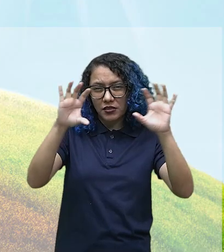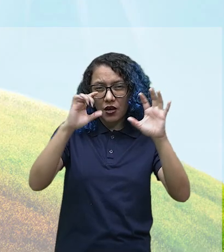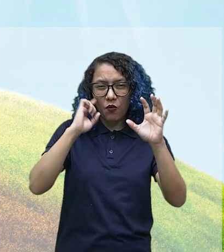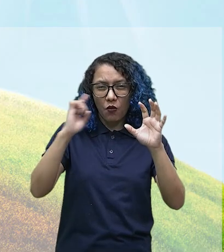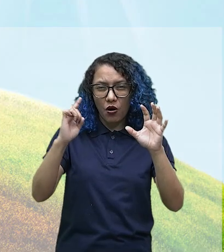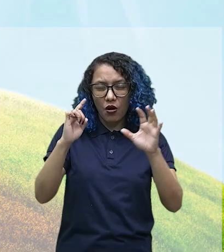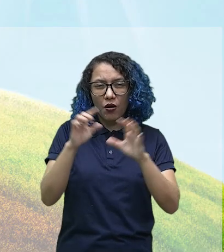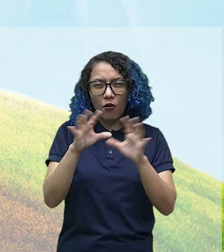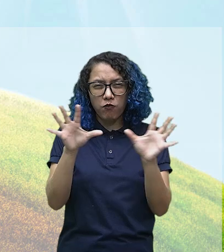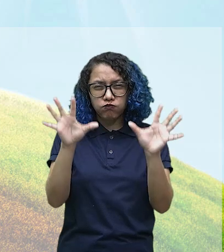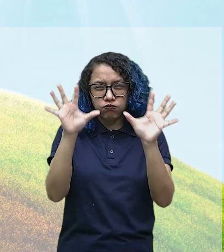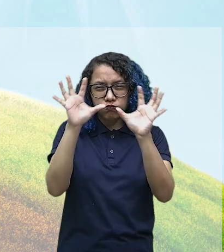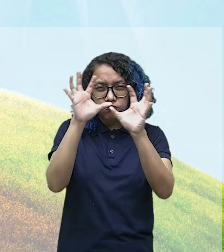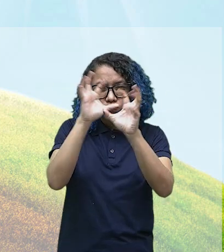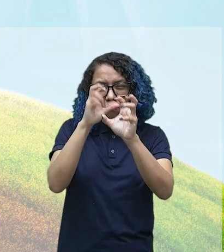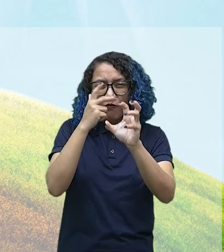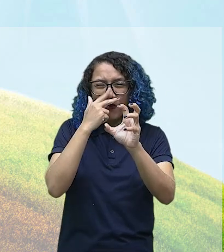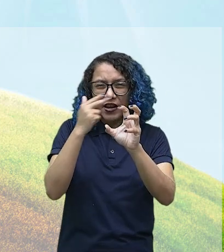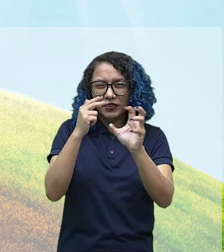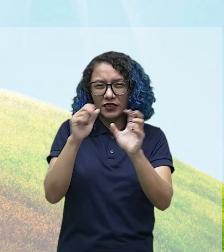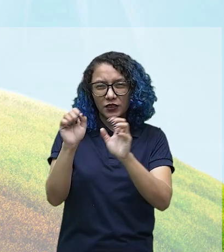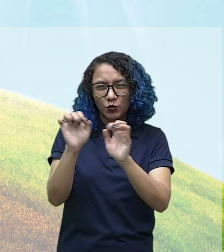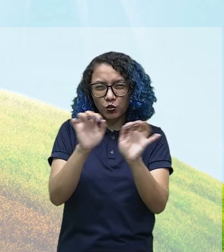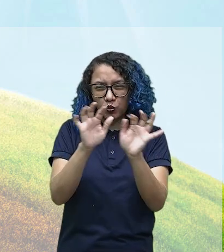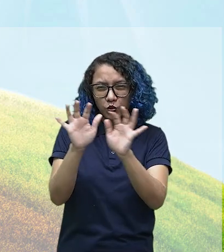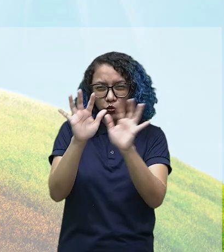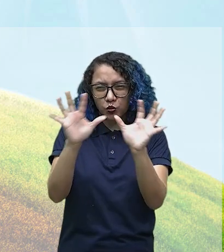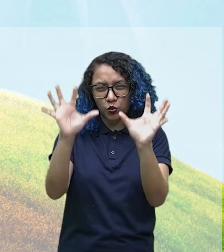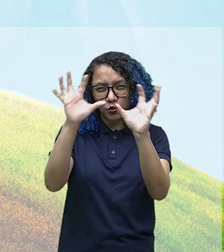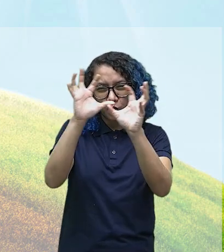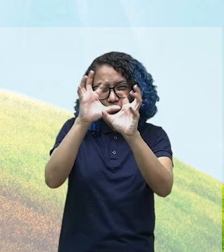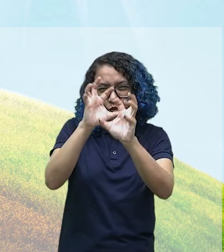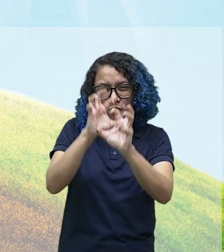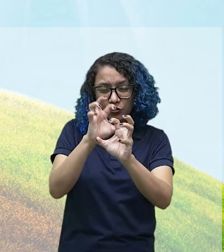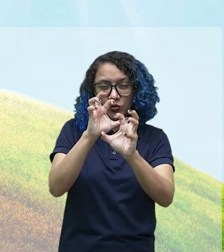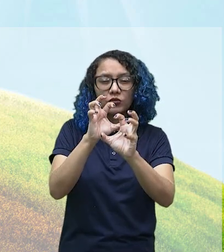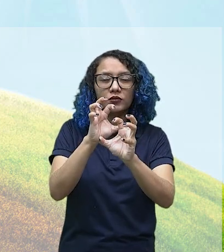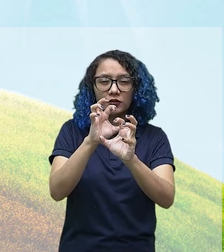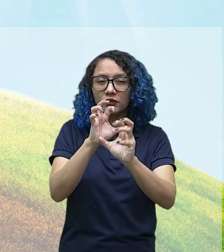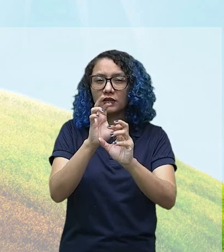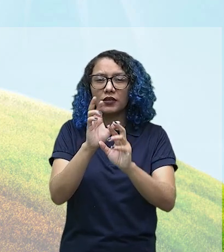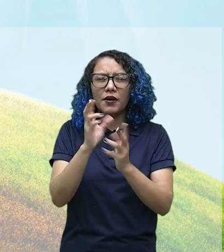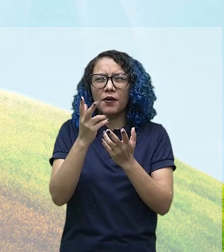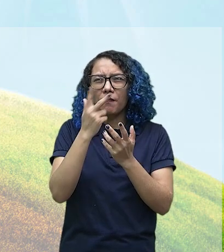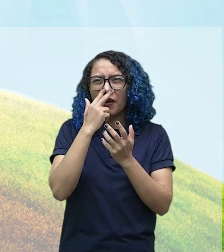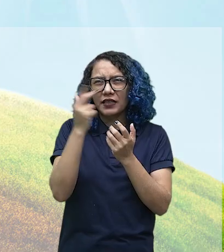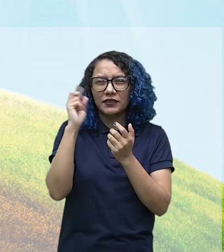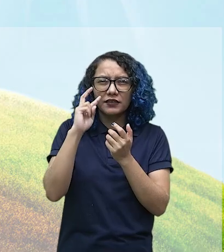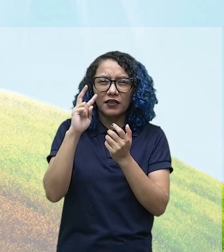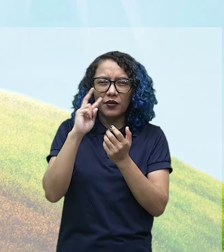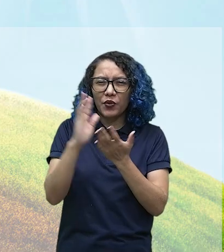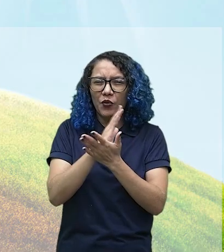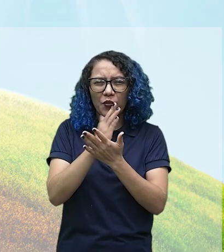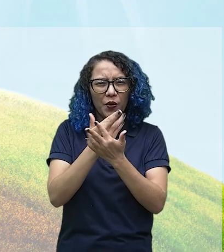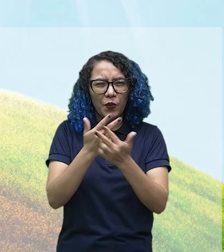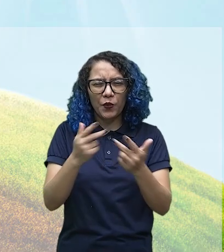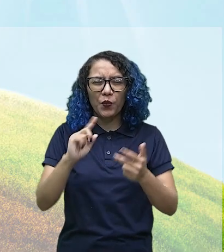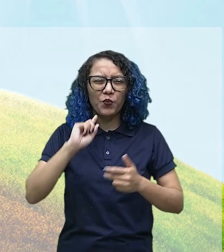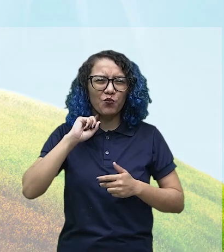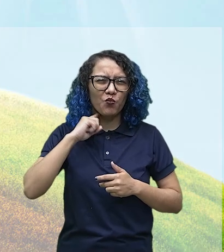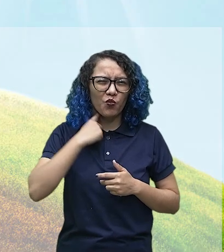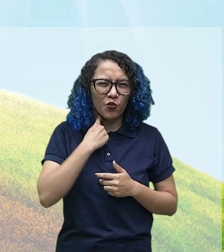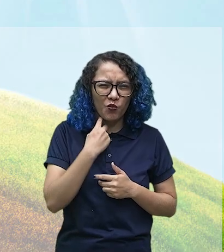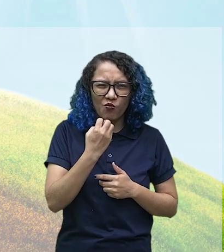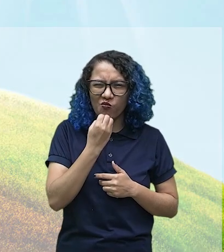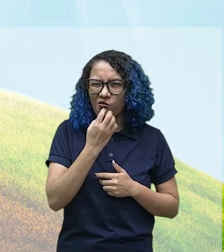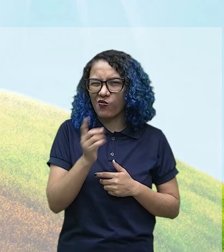vocês, encoberto, como se tivesse uma fumaça, todo o tempo que nos remete a algo poluído, carregado, que